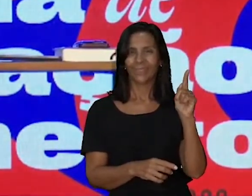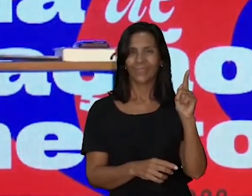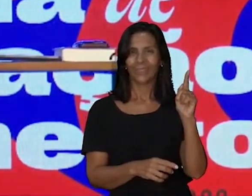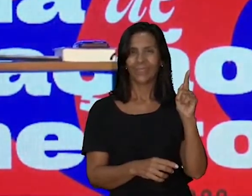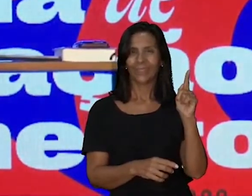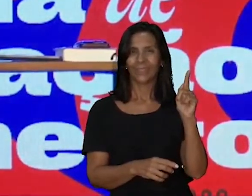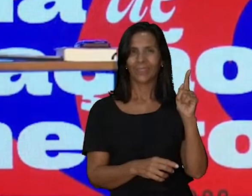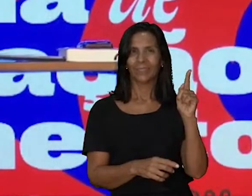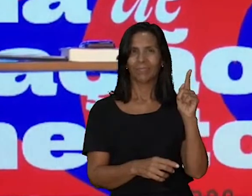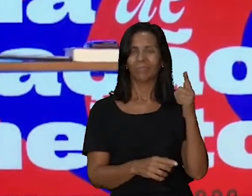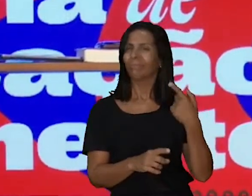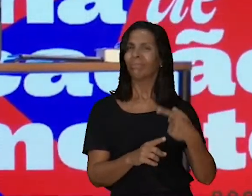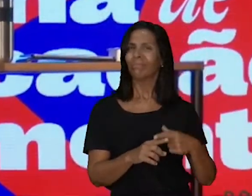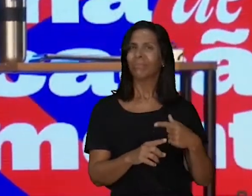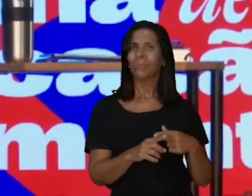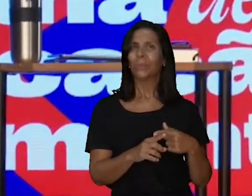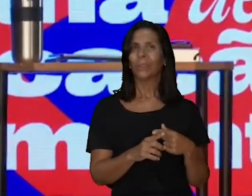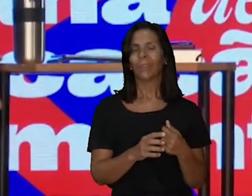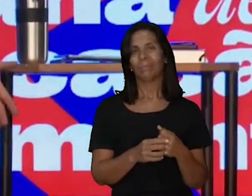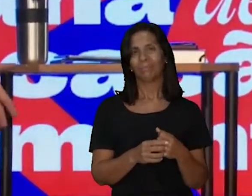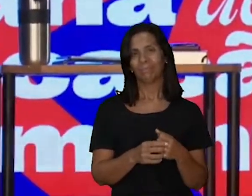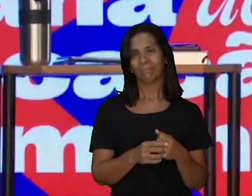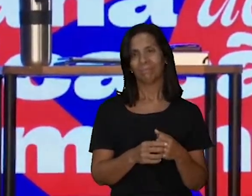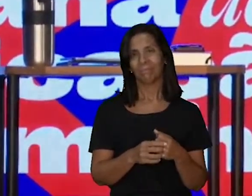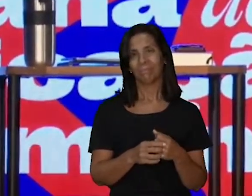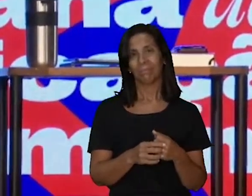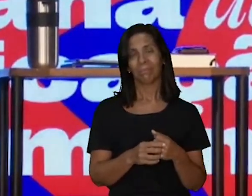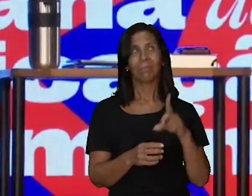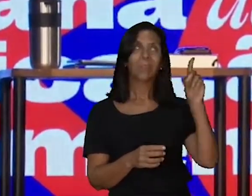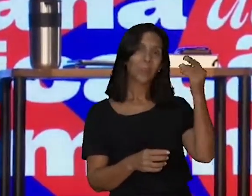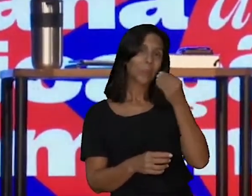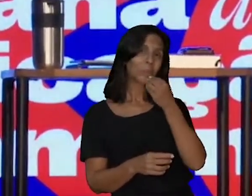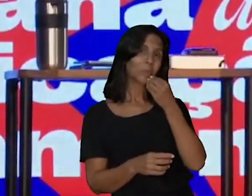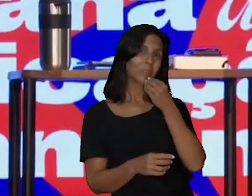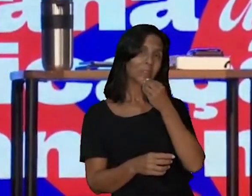Porque se Ele escolhesse por qualidade, tinha escolhido Brasília.